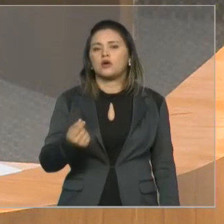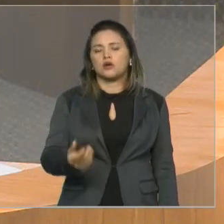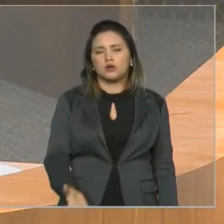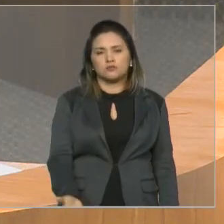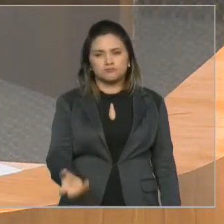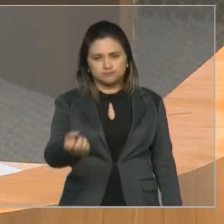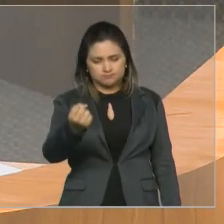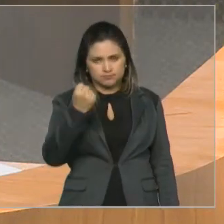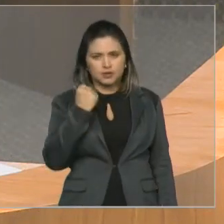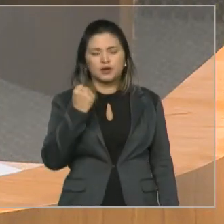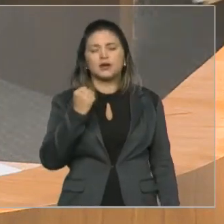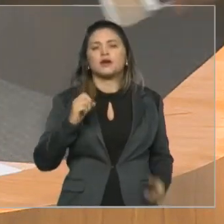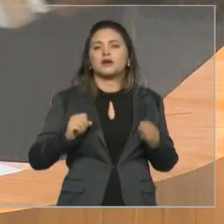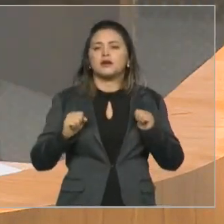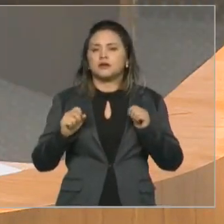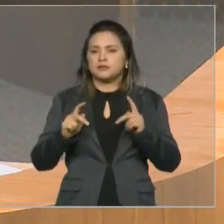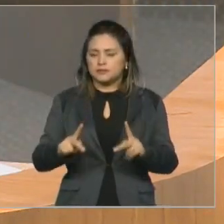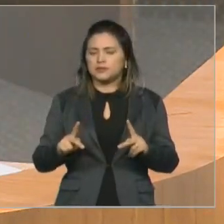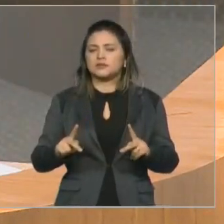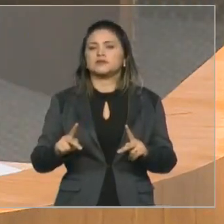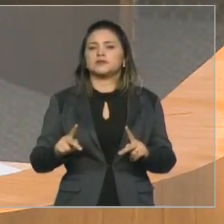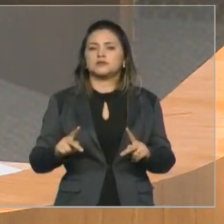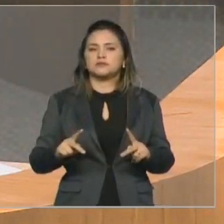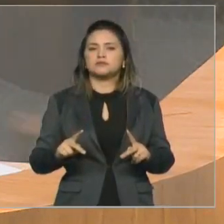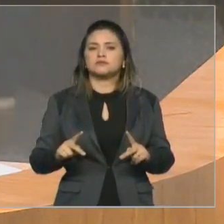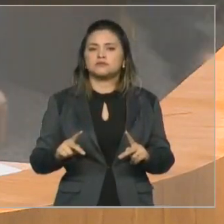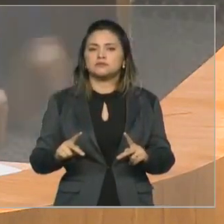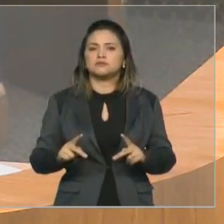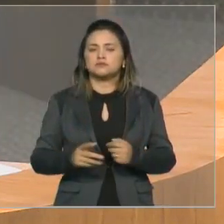o Estado mais ainda.